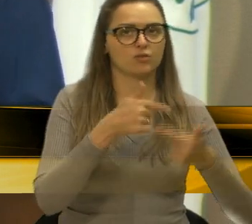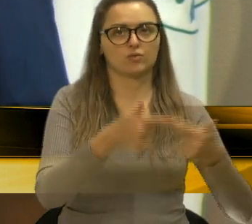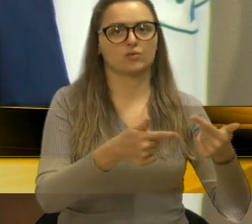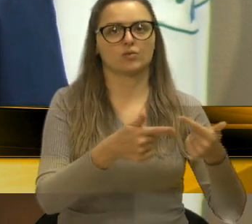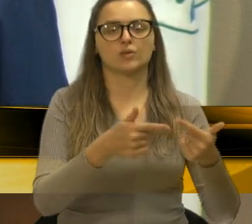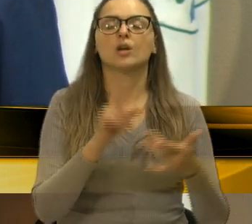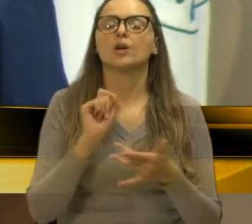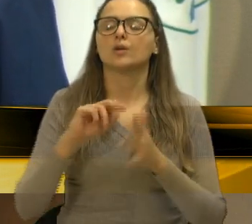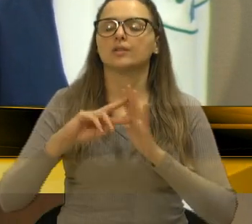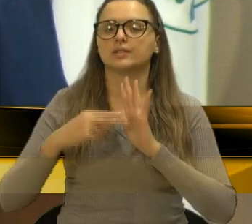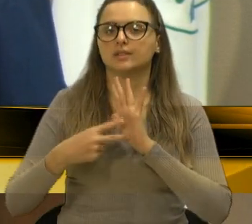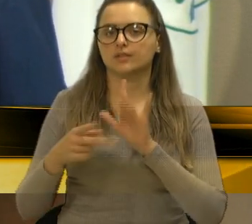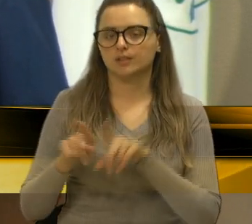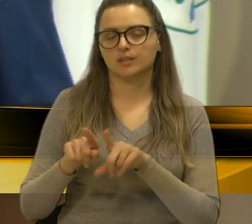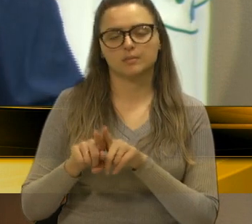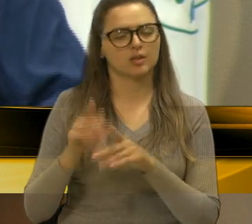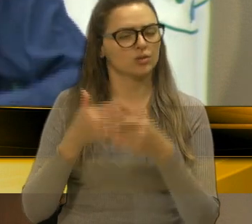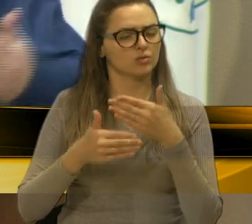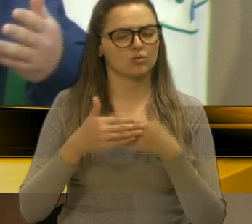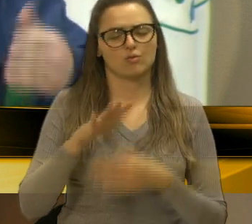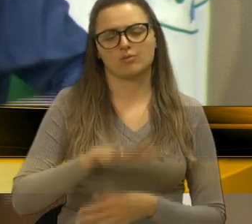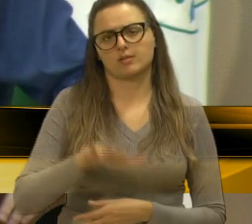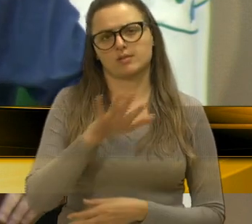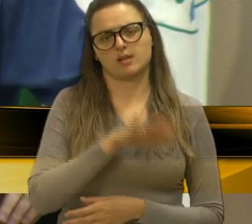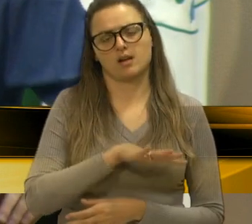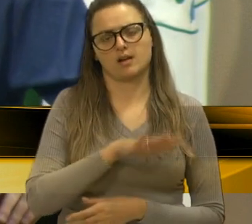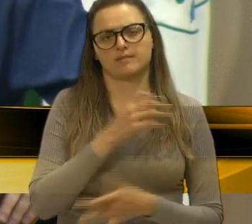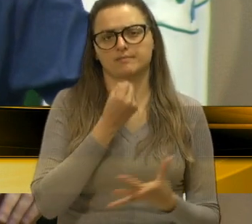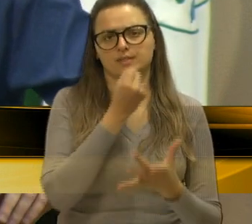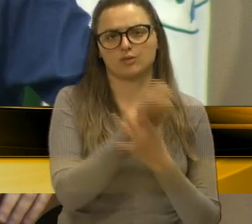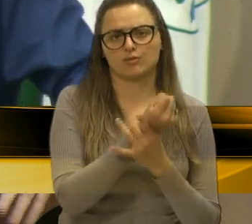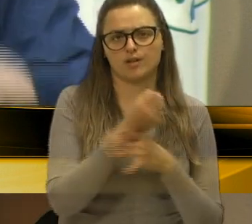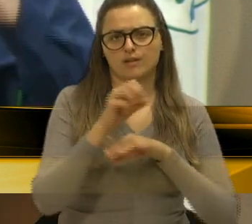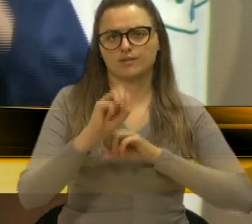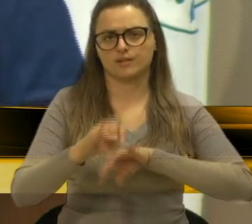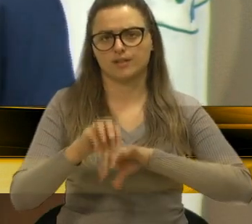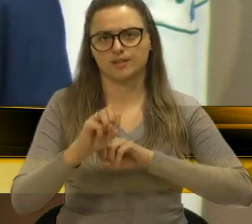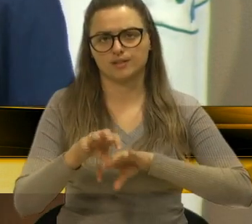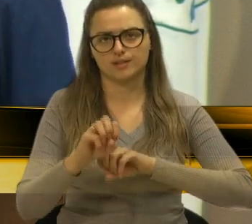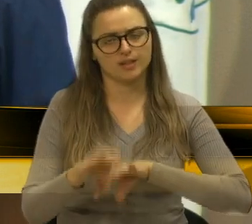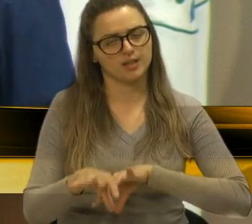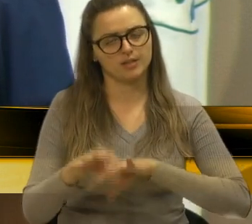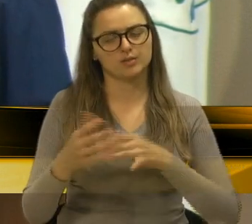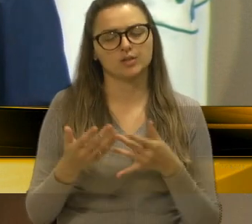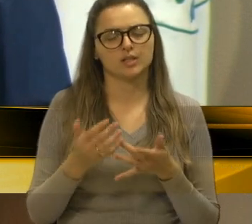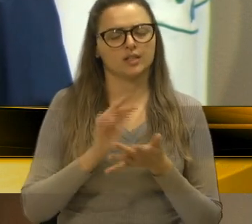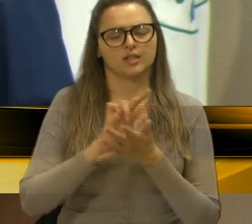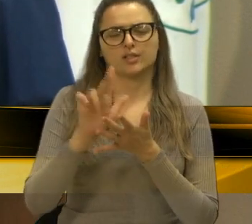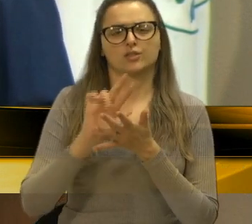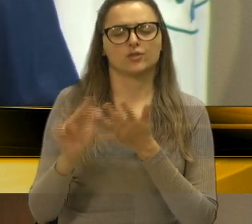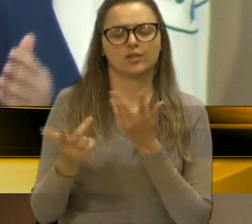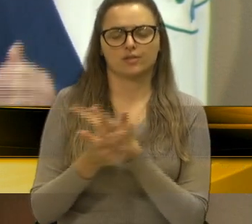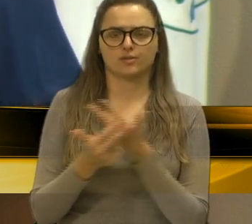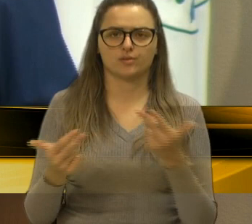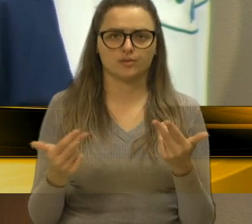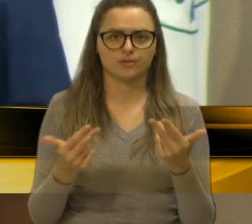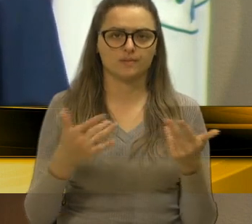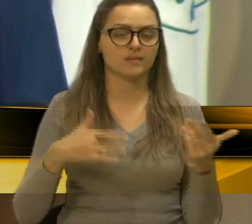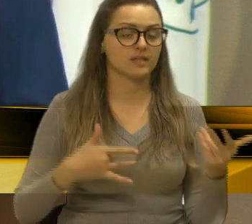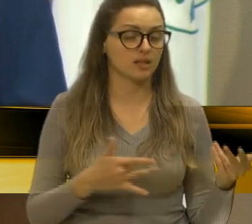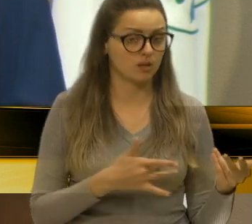diga-se de passagem todos os setores, segurança, educação e outros tantos,